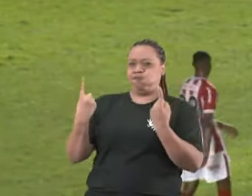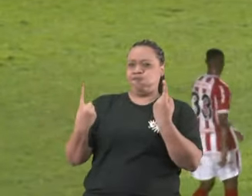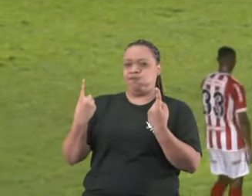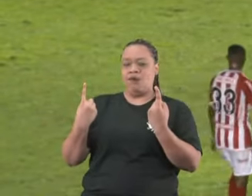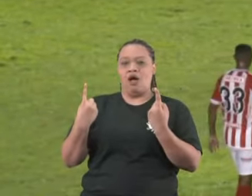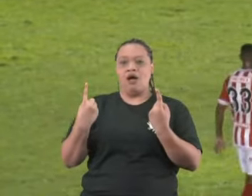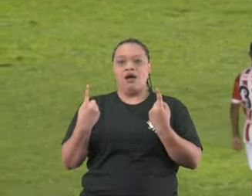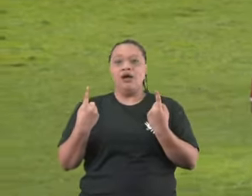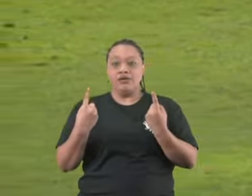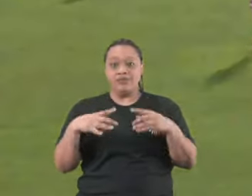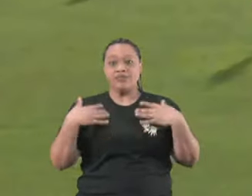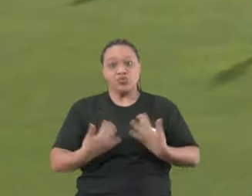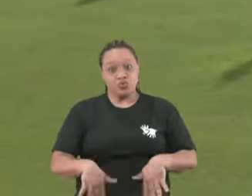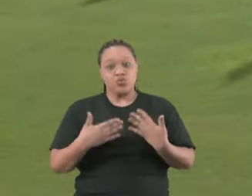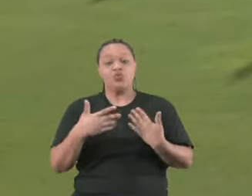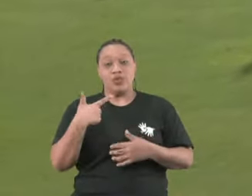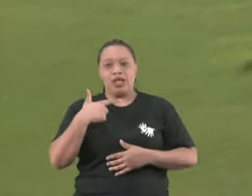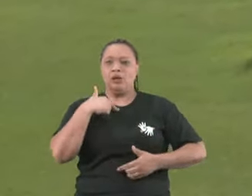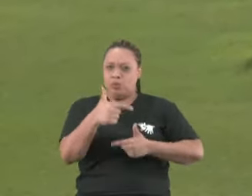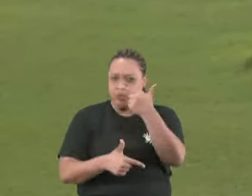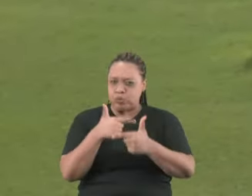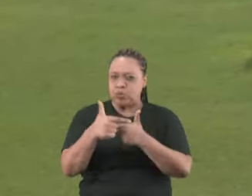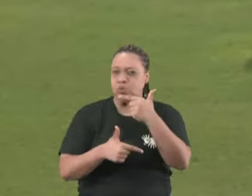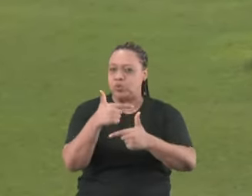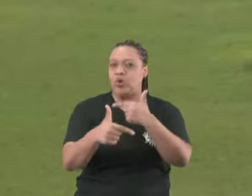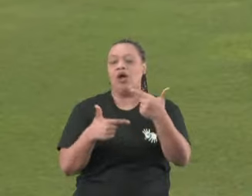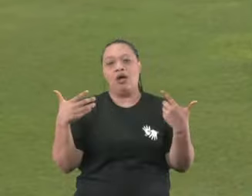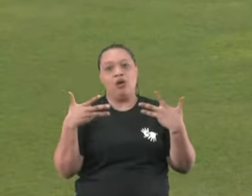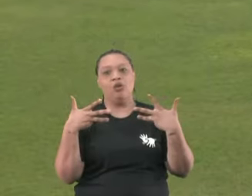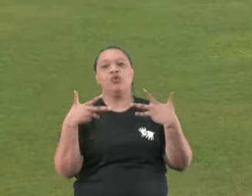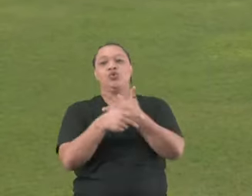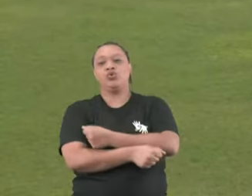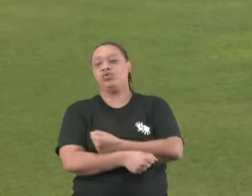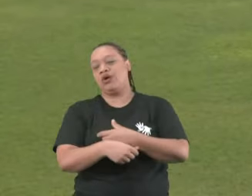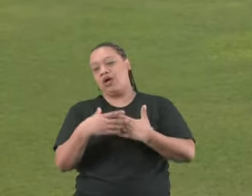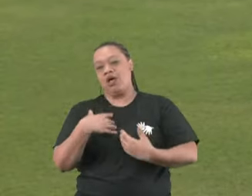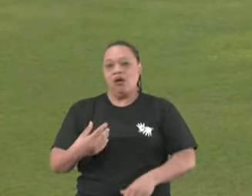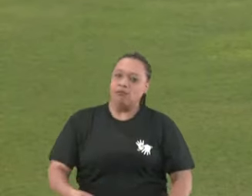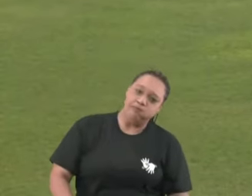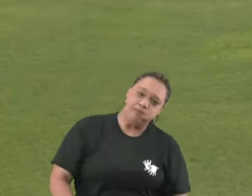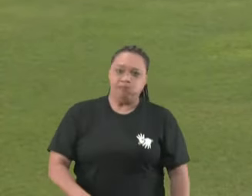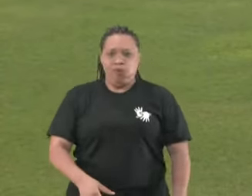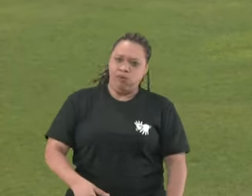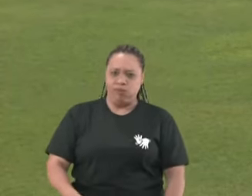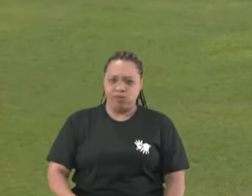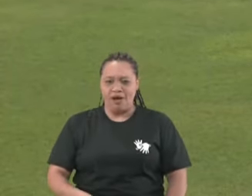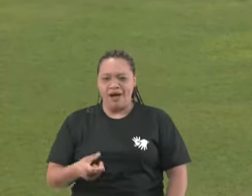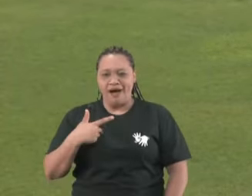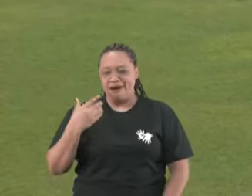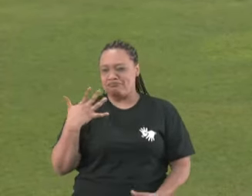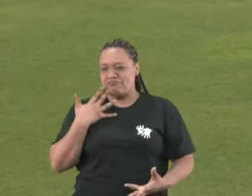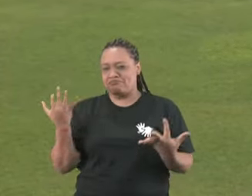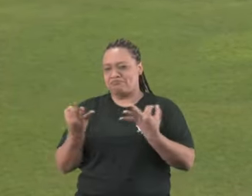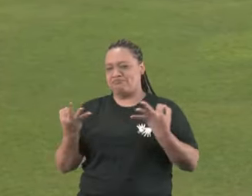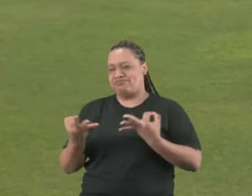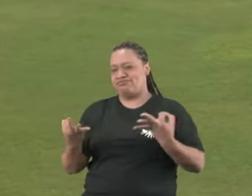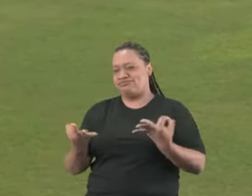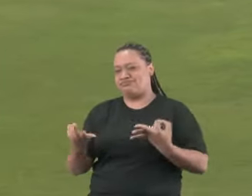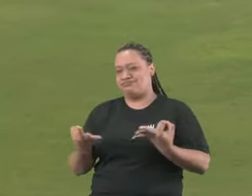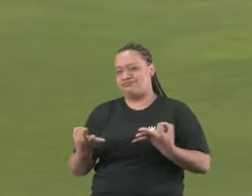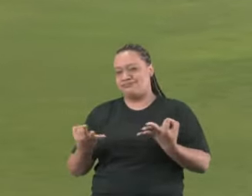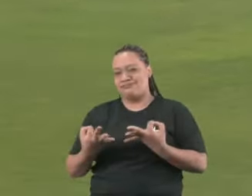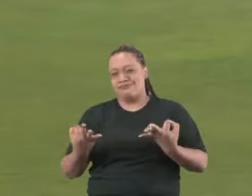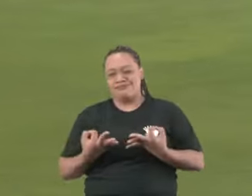Albi, demorou, mas quando trabalhou, trabalhou bonito, Alberto. Isso, linda cabeçada do Anderson Feijão e o Matheus Albino fez uma